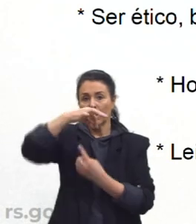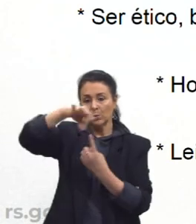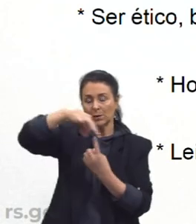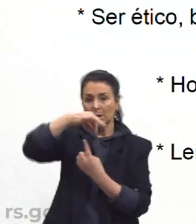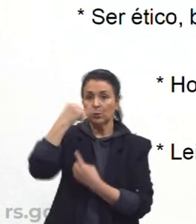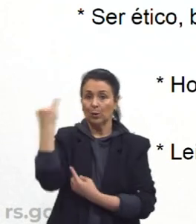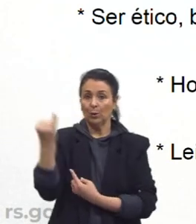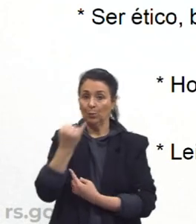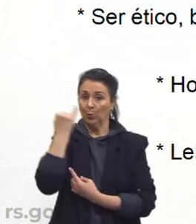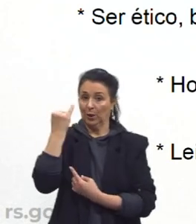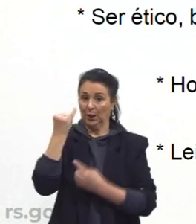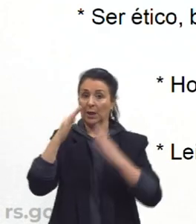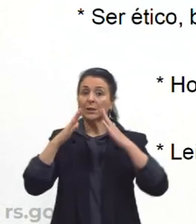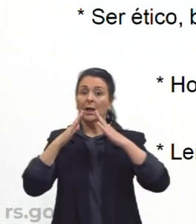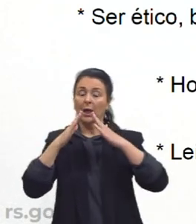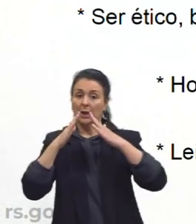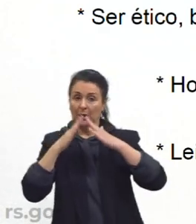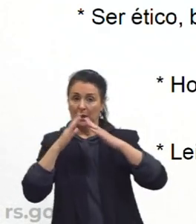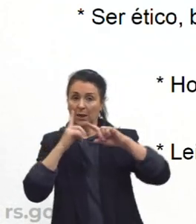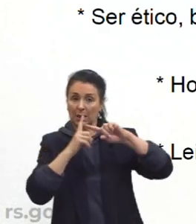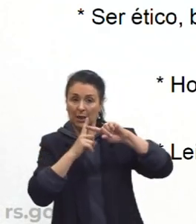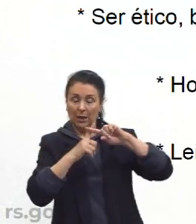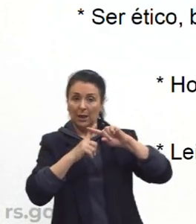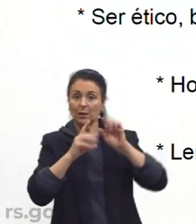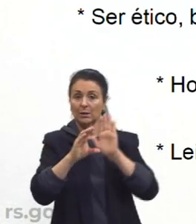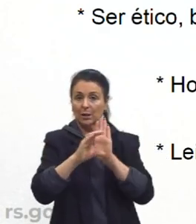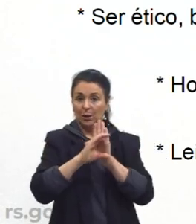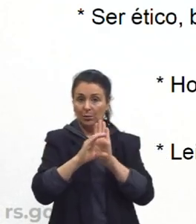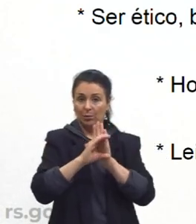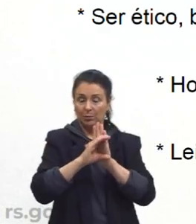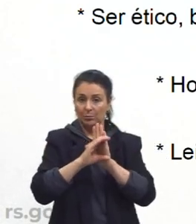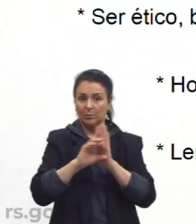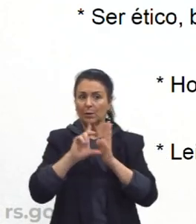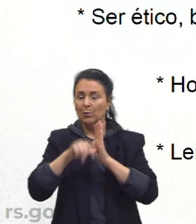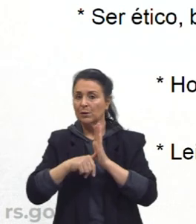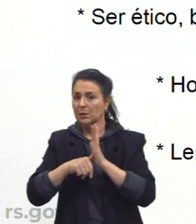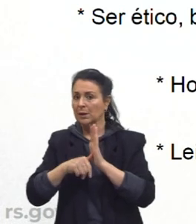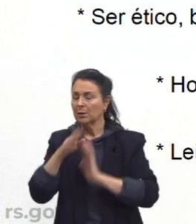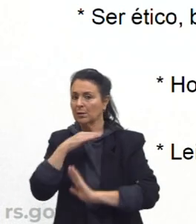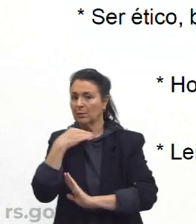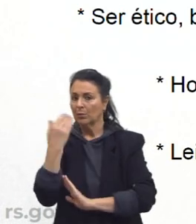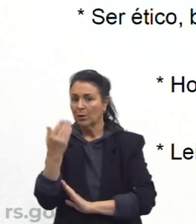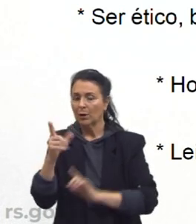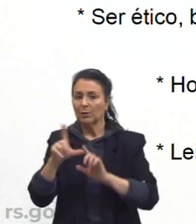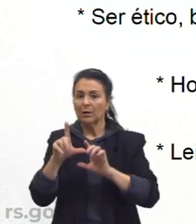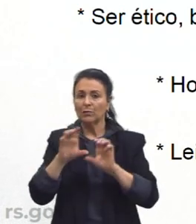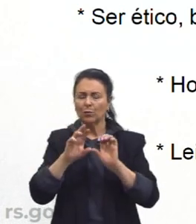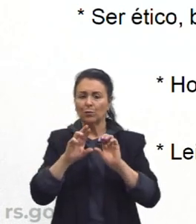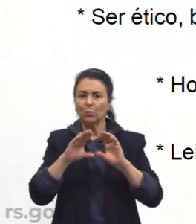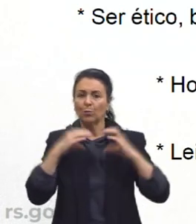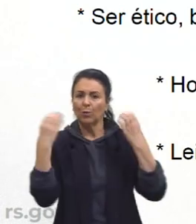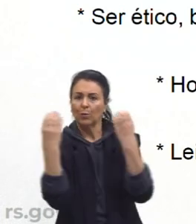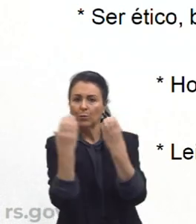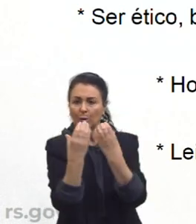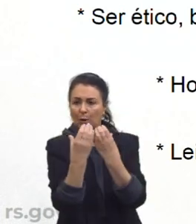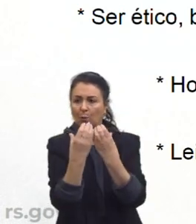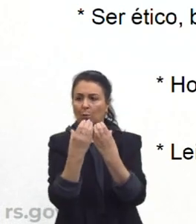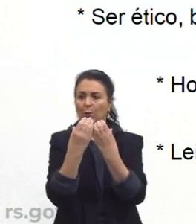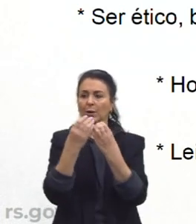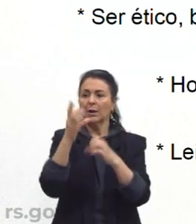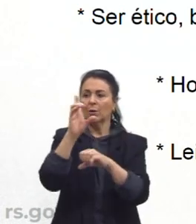se tornou Doutor da Igreja Católica após a sua morte no Concílio de Trento né a Suma Teológica